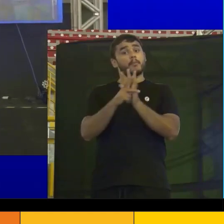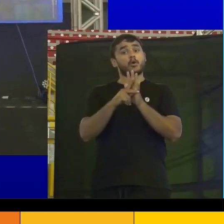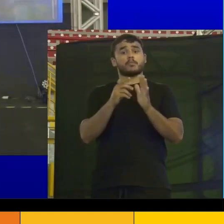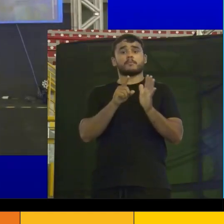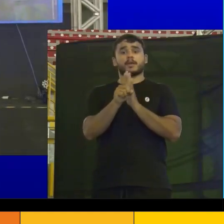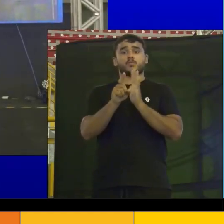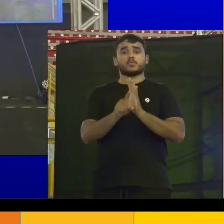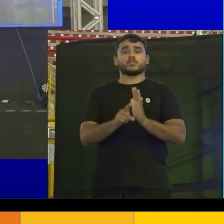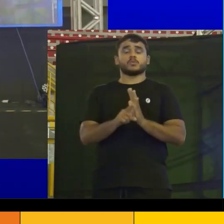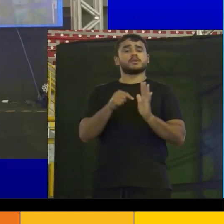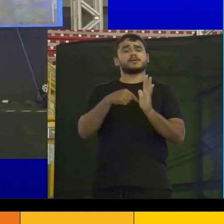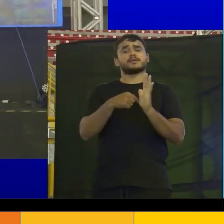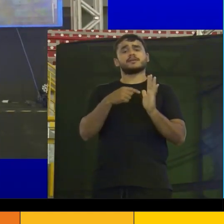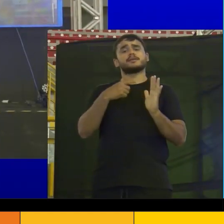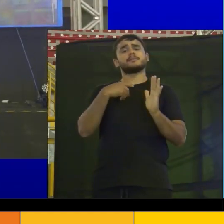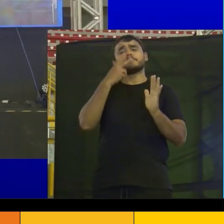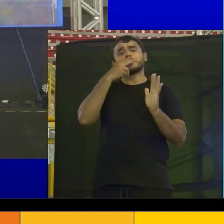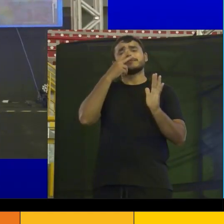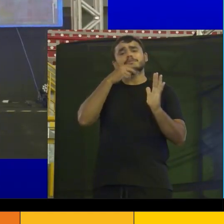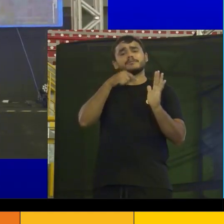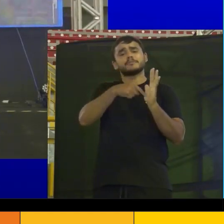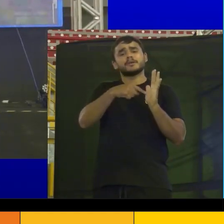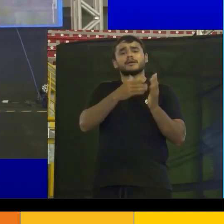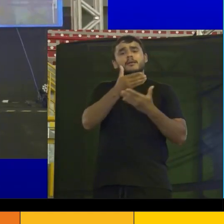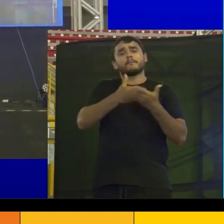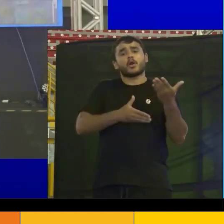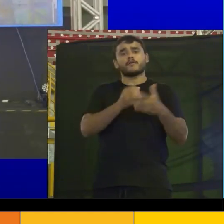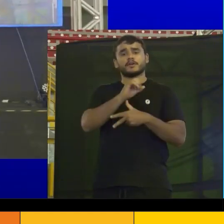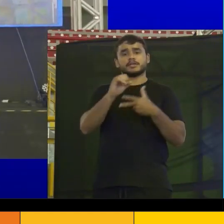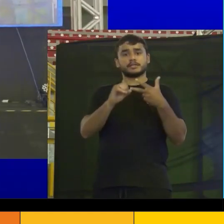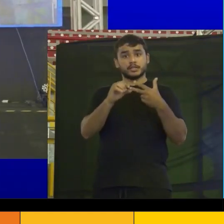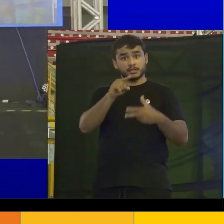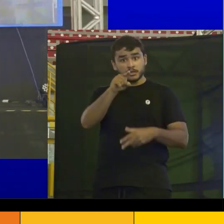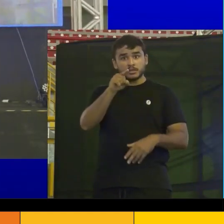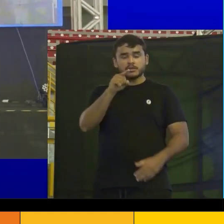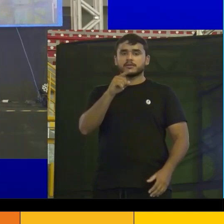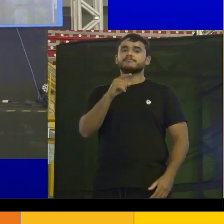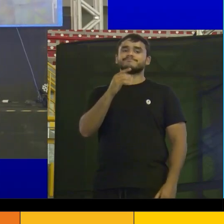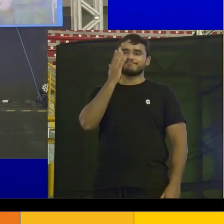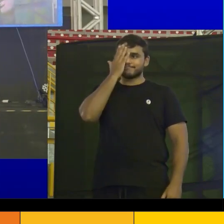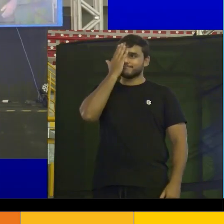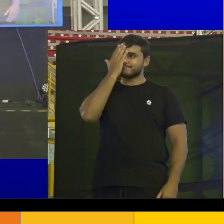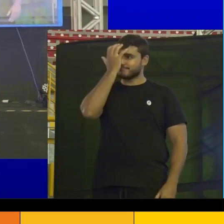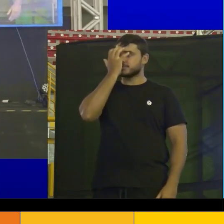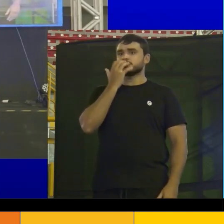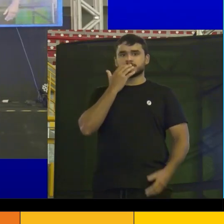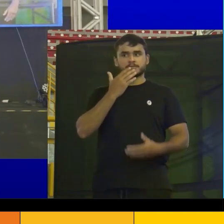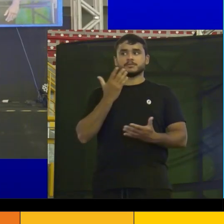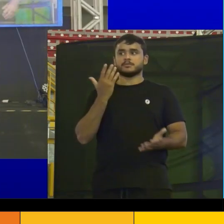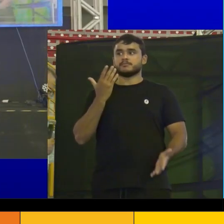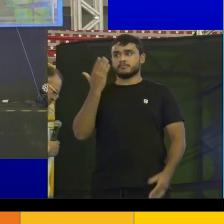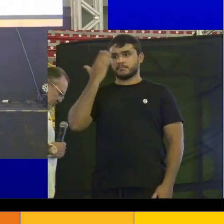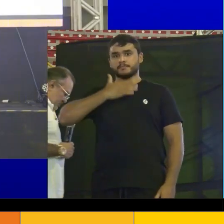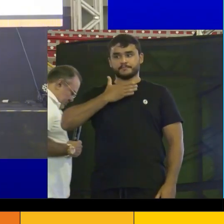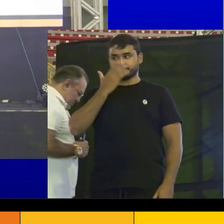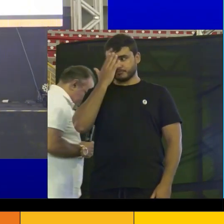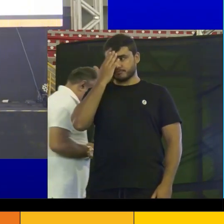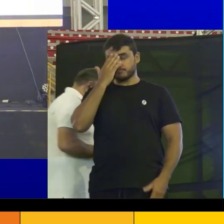Então, vocês que vão se preparar, que estão se preparando nesse momento, gente, é obrigação de